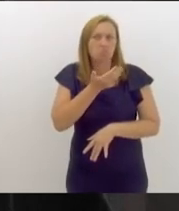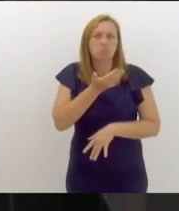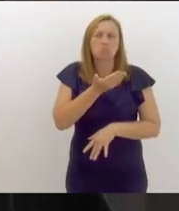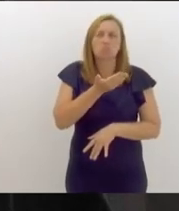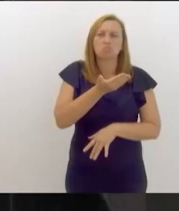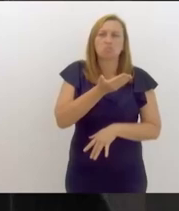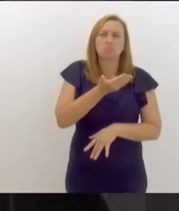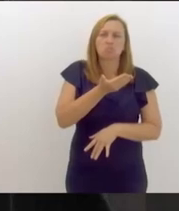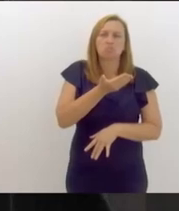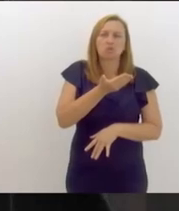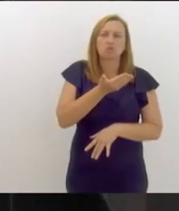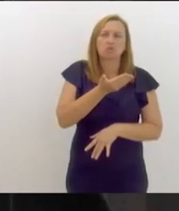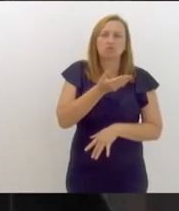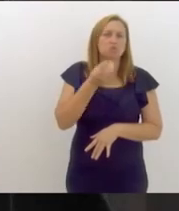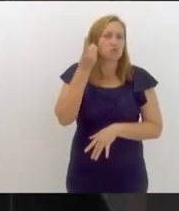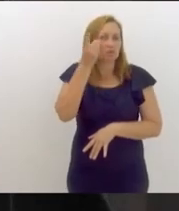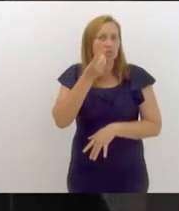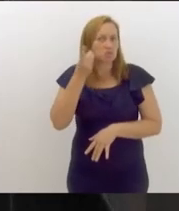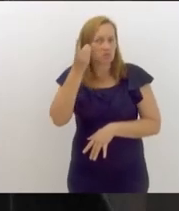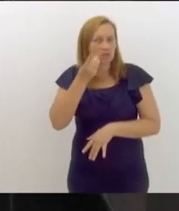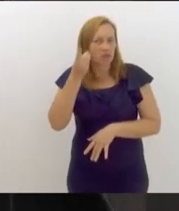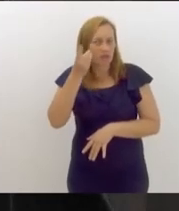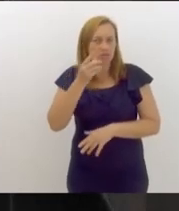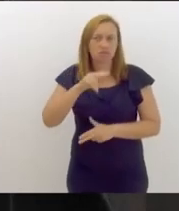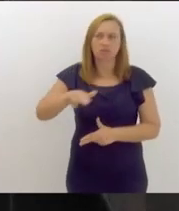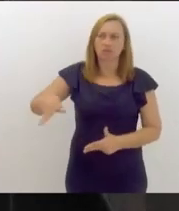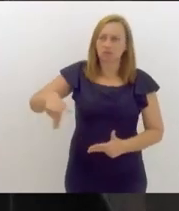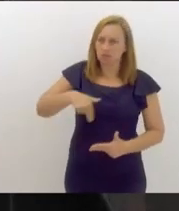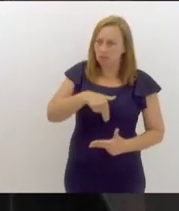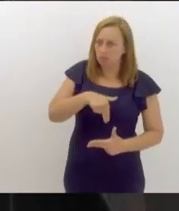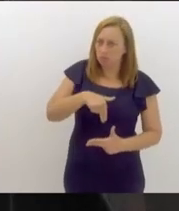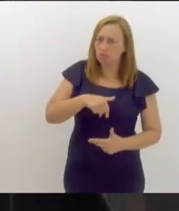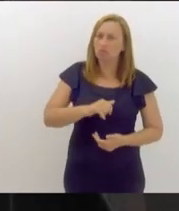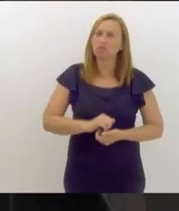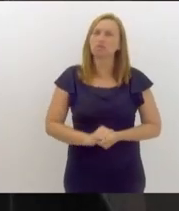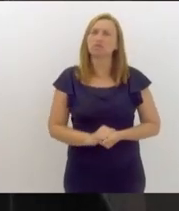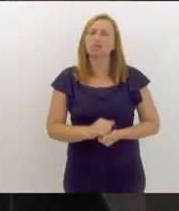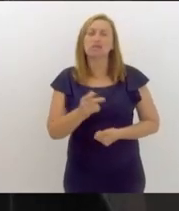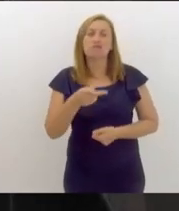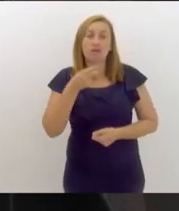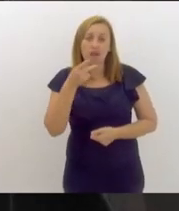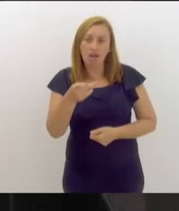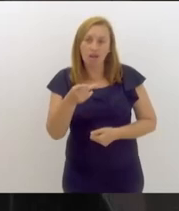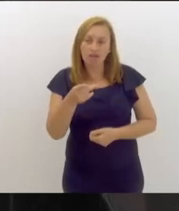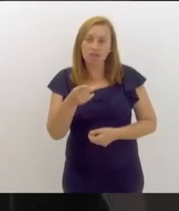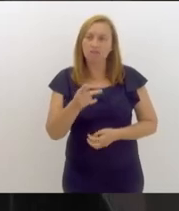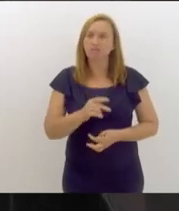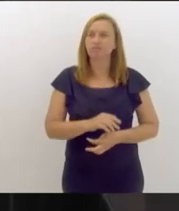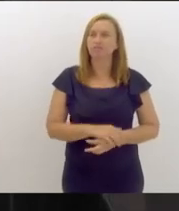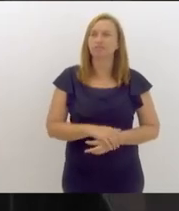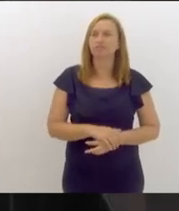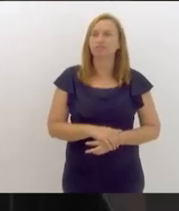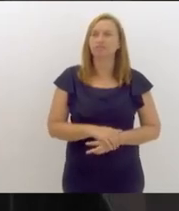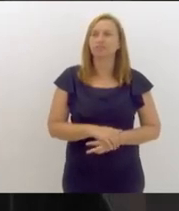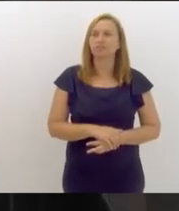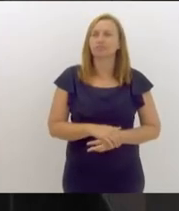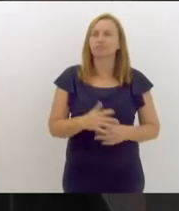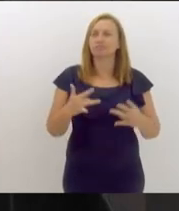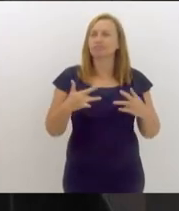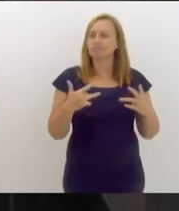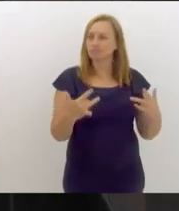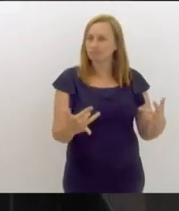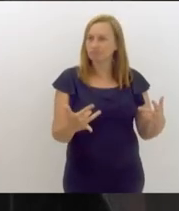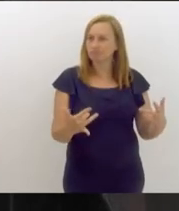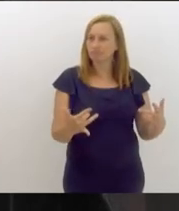ter assumido essa Tribuna e manifestado a sua solidariedade